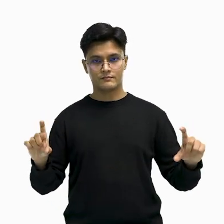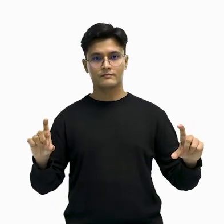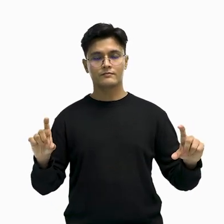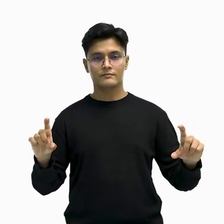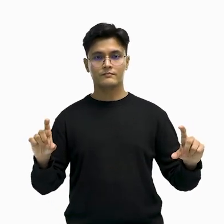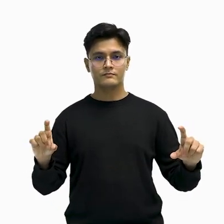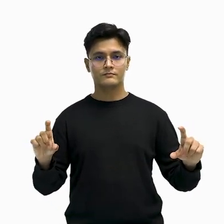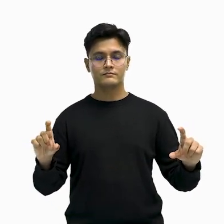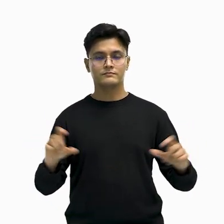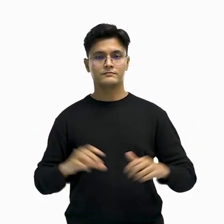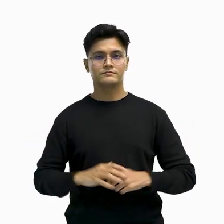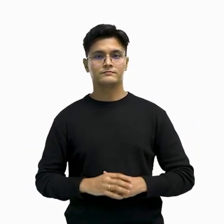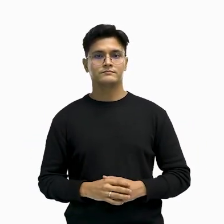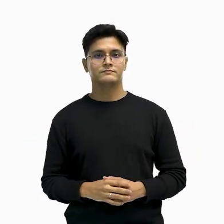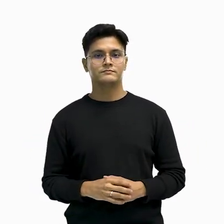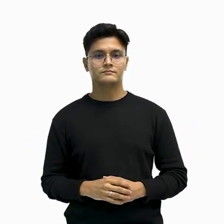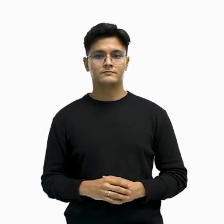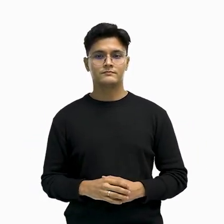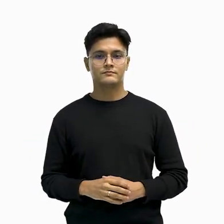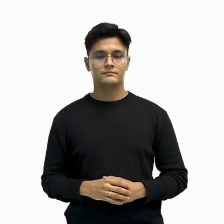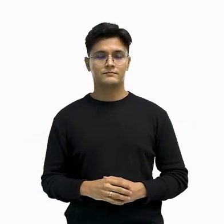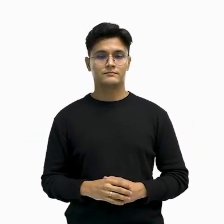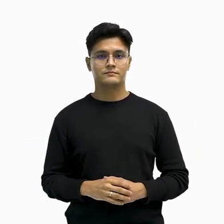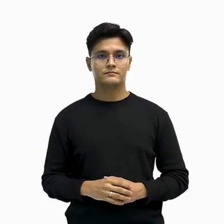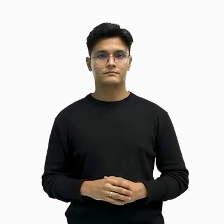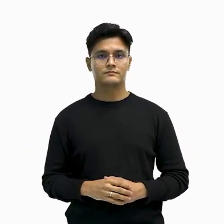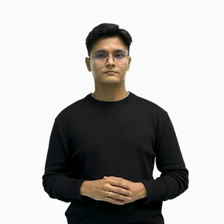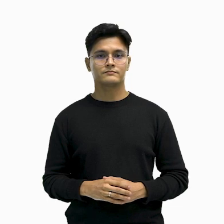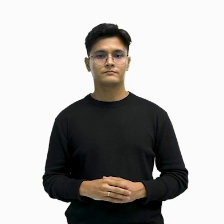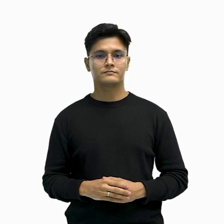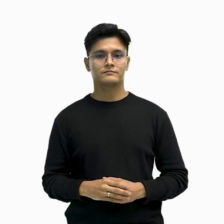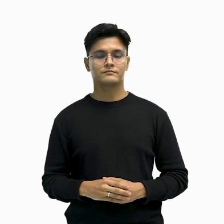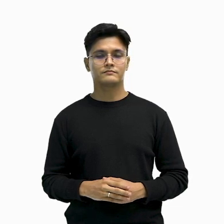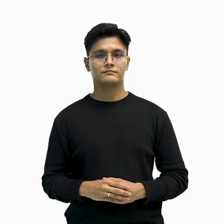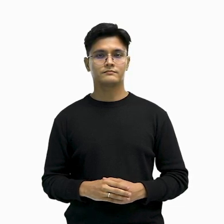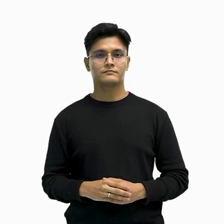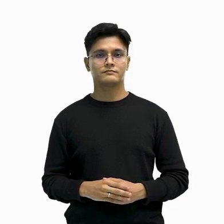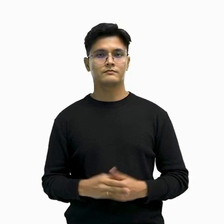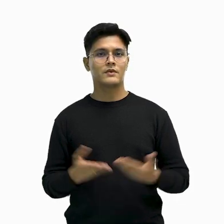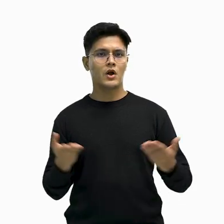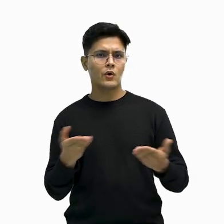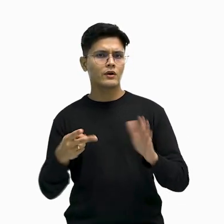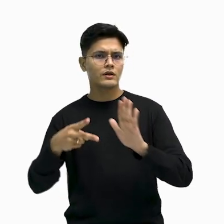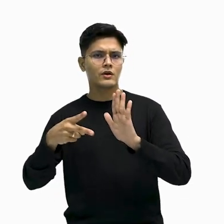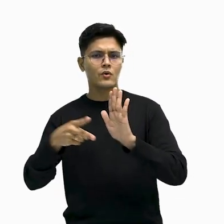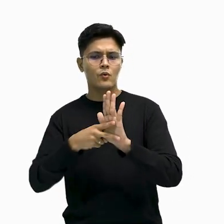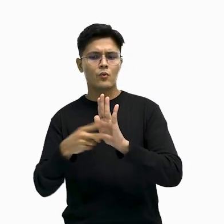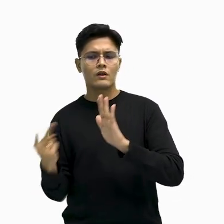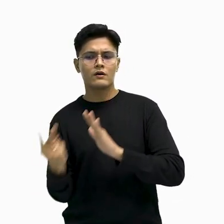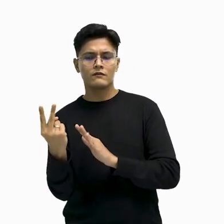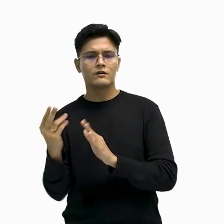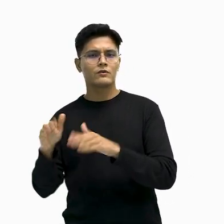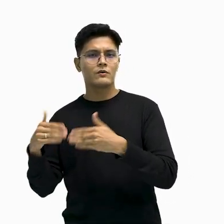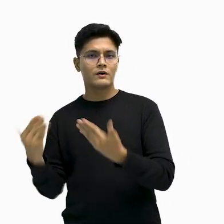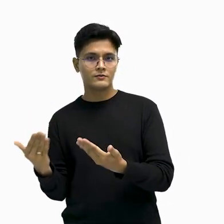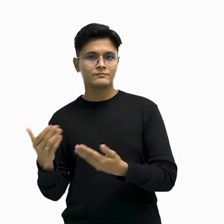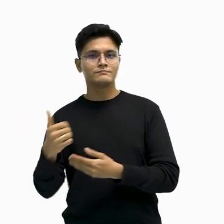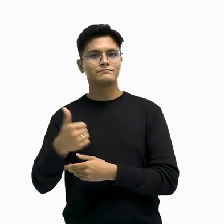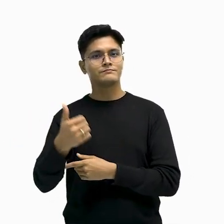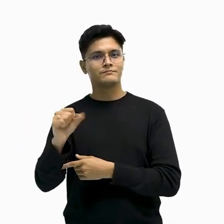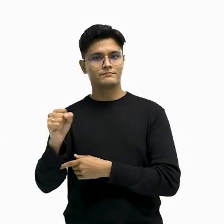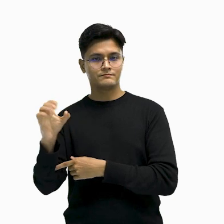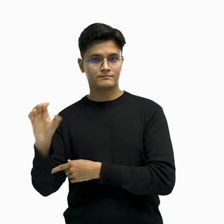somei as três expressões. E aí, pessoal, eu vou igualar a quanto? A 180,